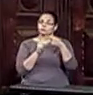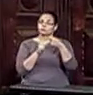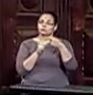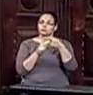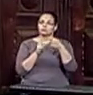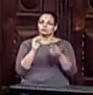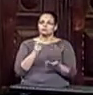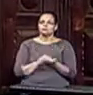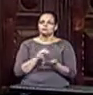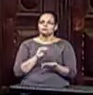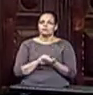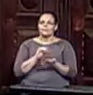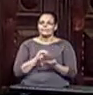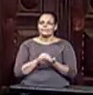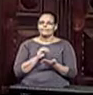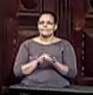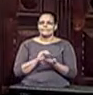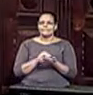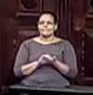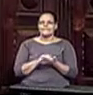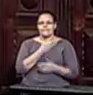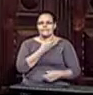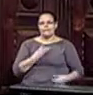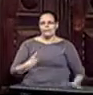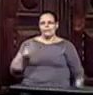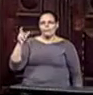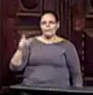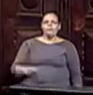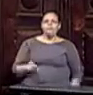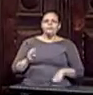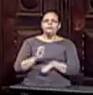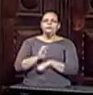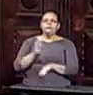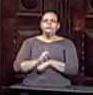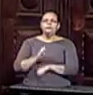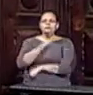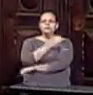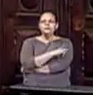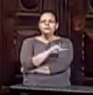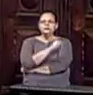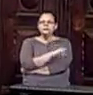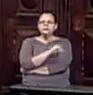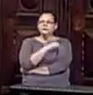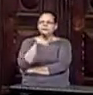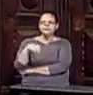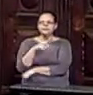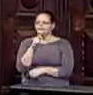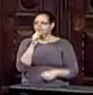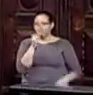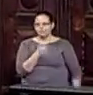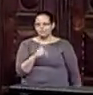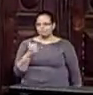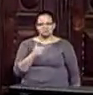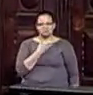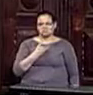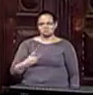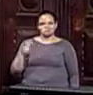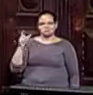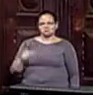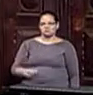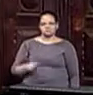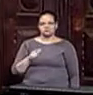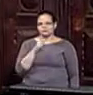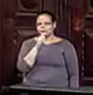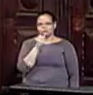a ausência de um governo no estado do Rio de Janeiro. Nós não temos mais governo. Como